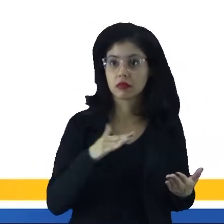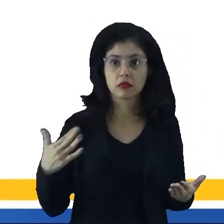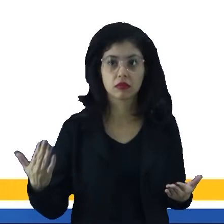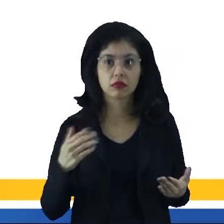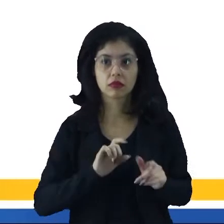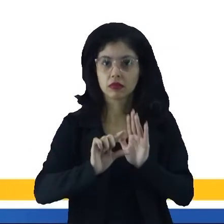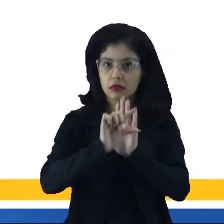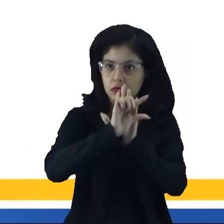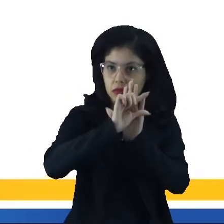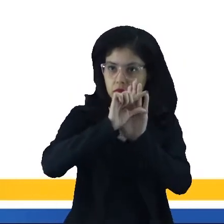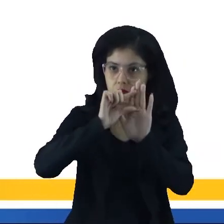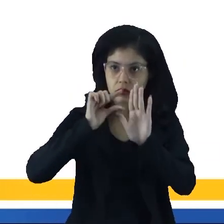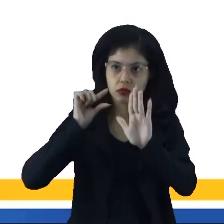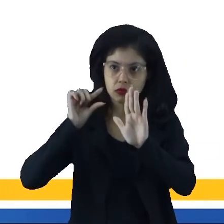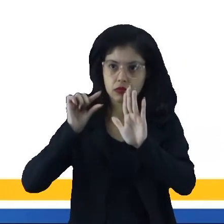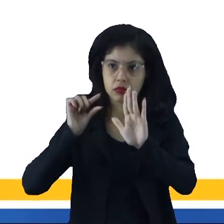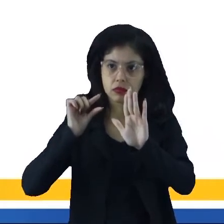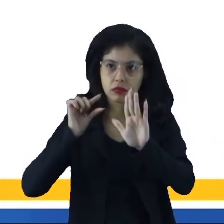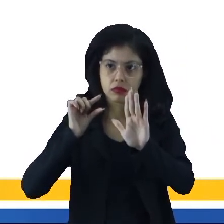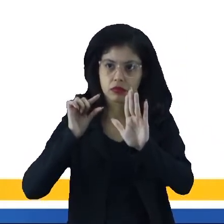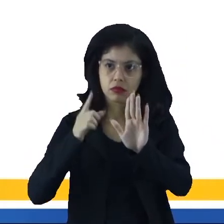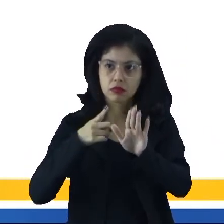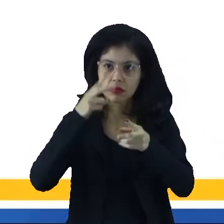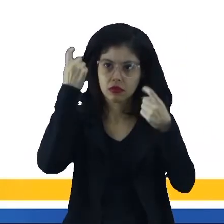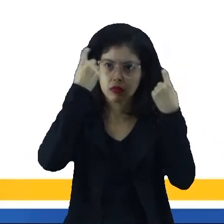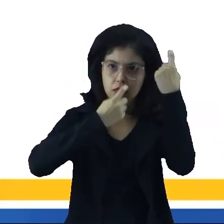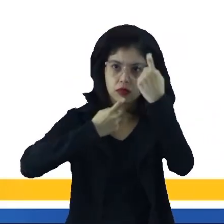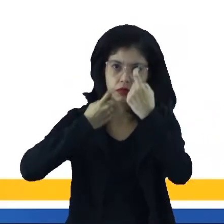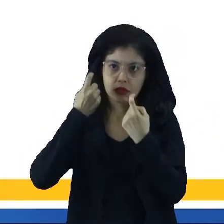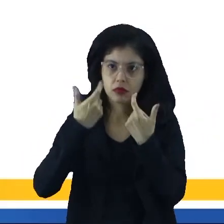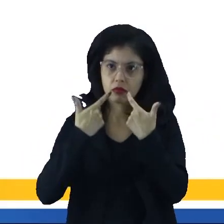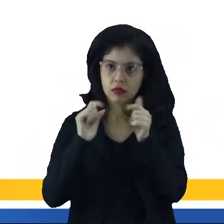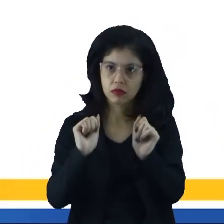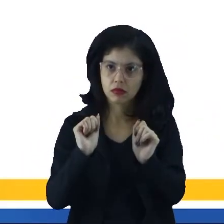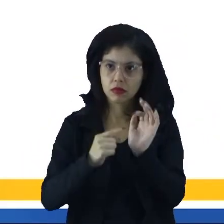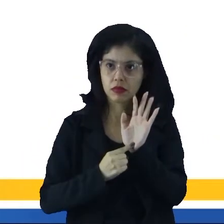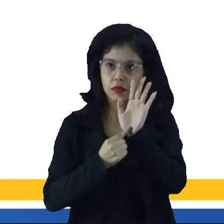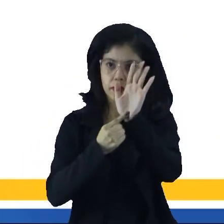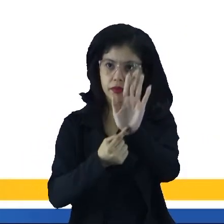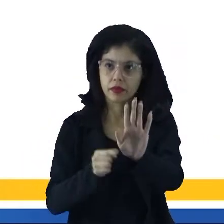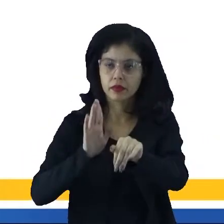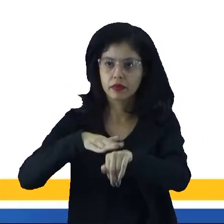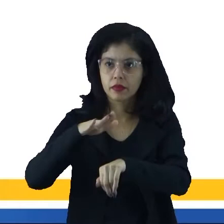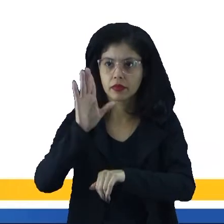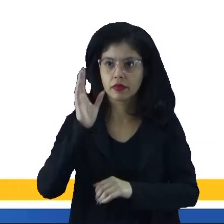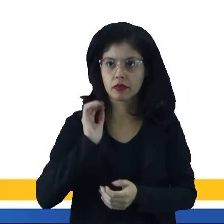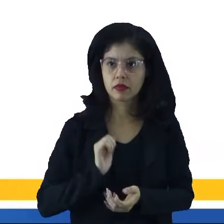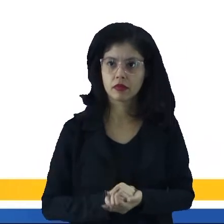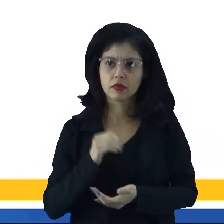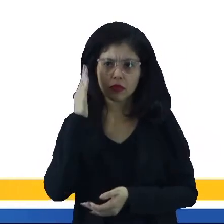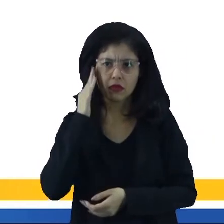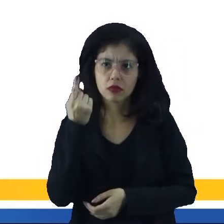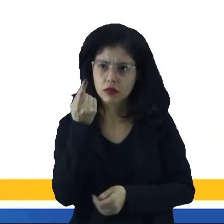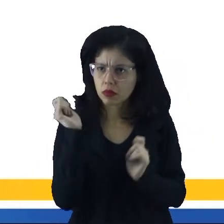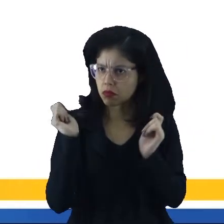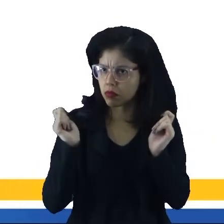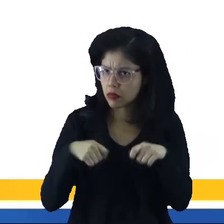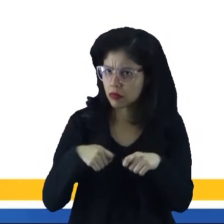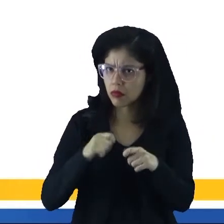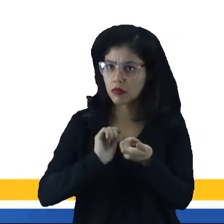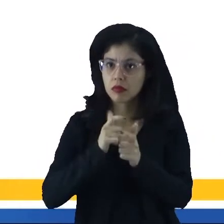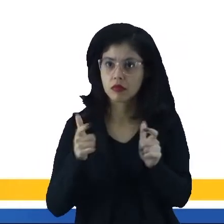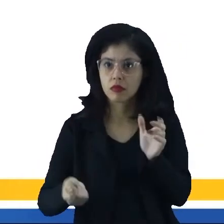um trecho, ou uma sentença, ou uma expressão linguística apresenta mais de um entendimento